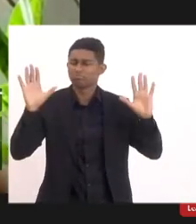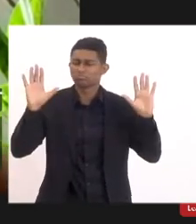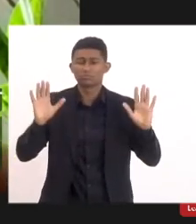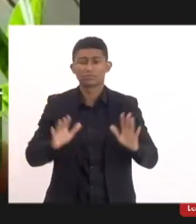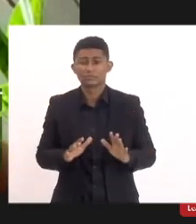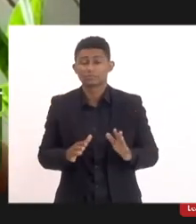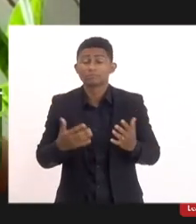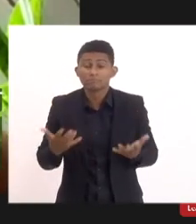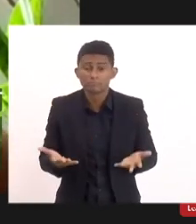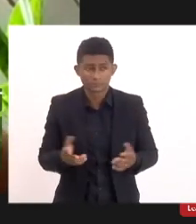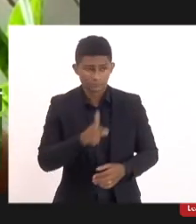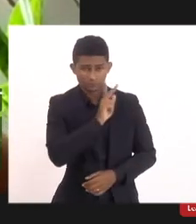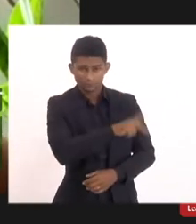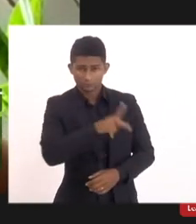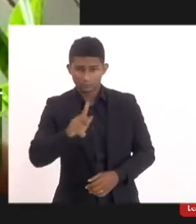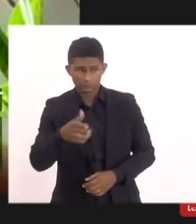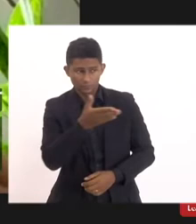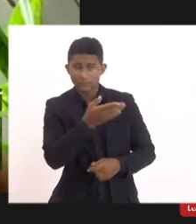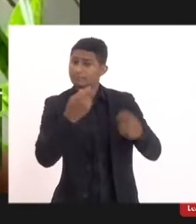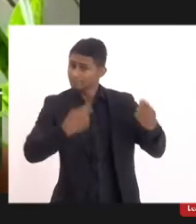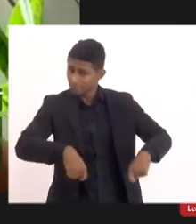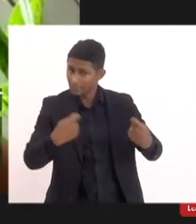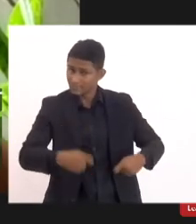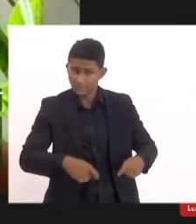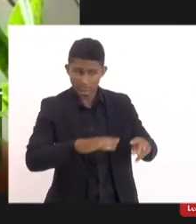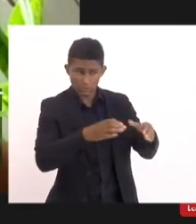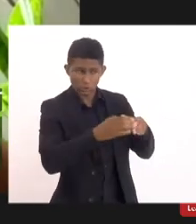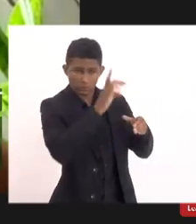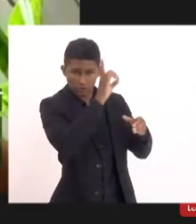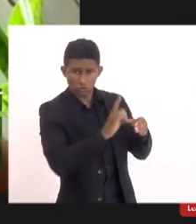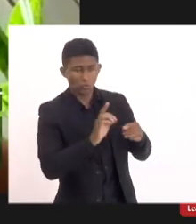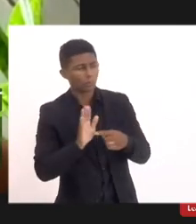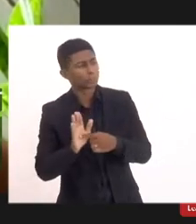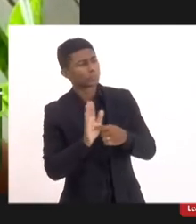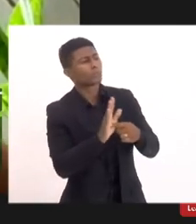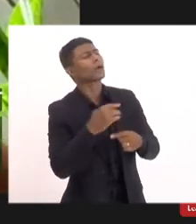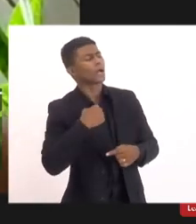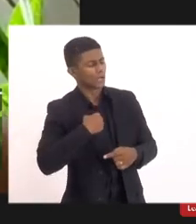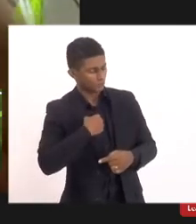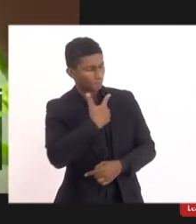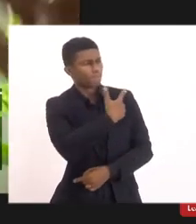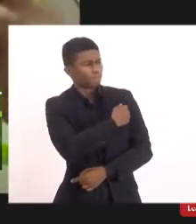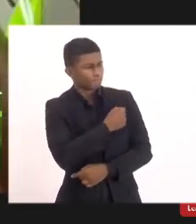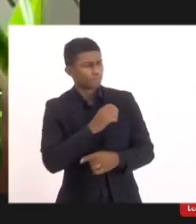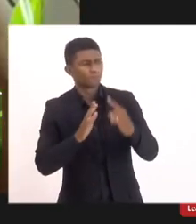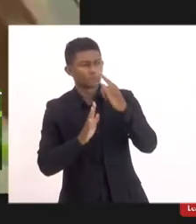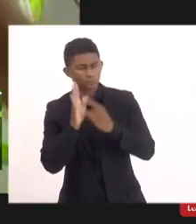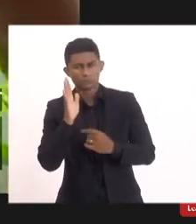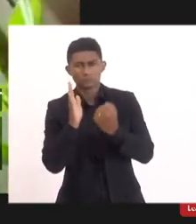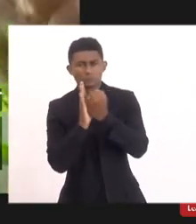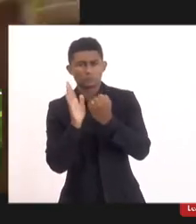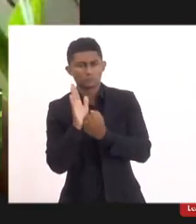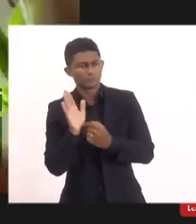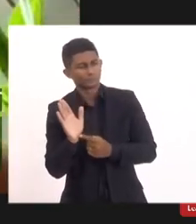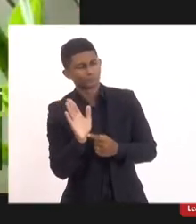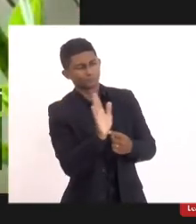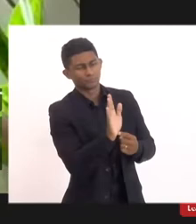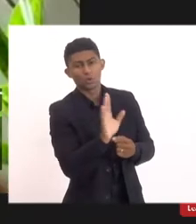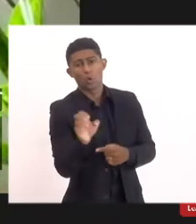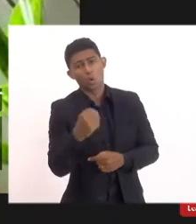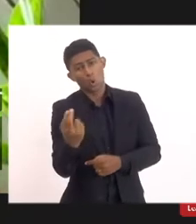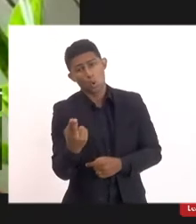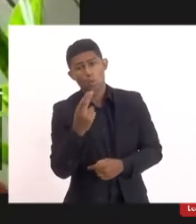apresentar à direção da escola o seu comprovante de vacinação, ou não, ou até dizer que, olha, eu não